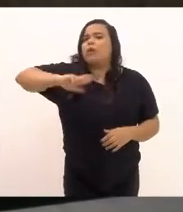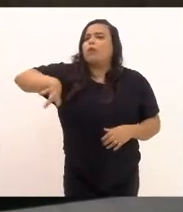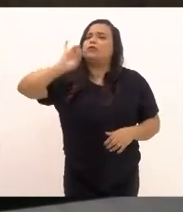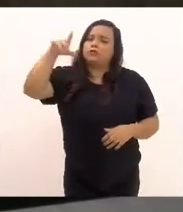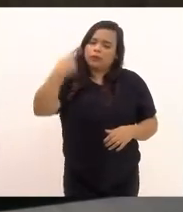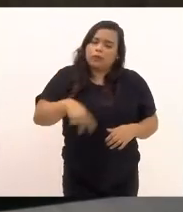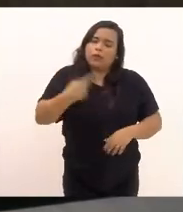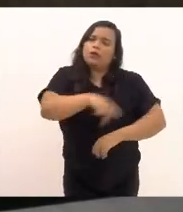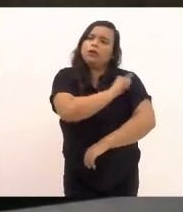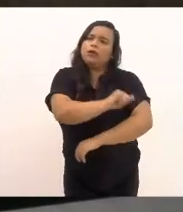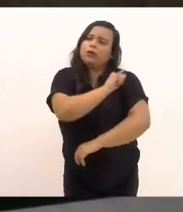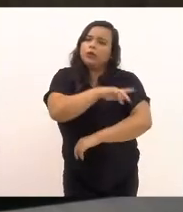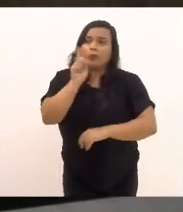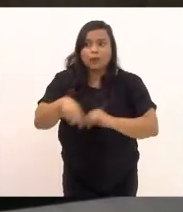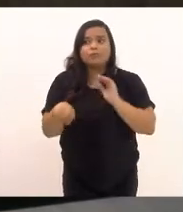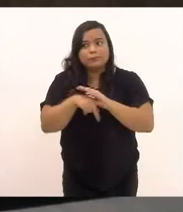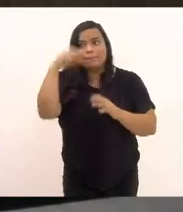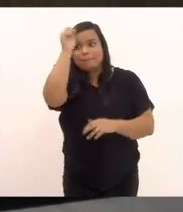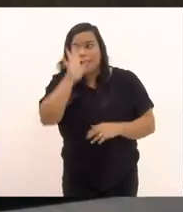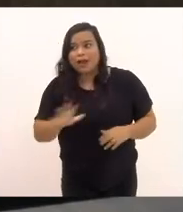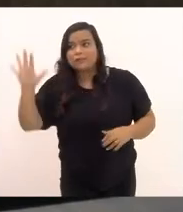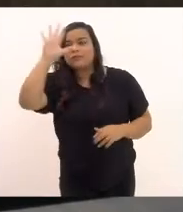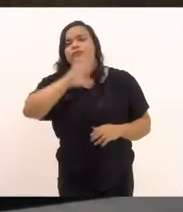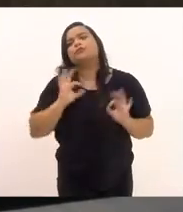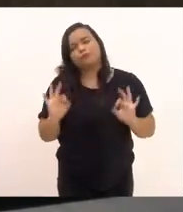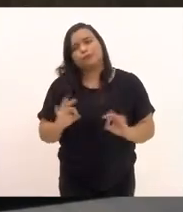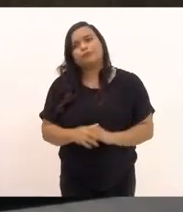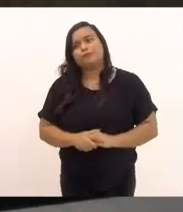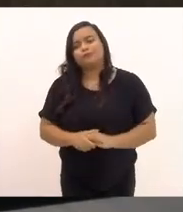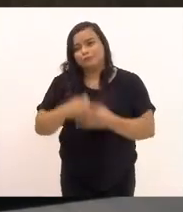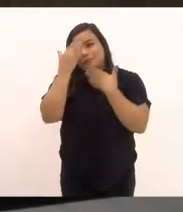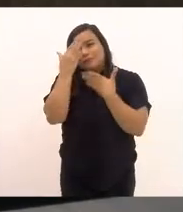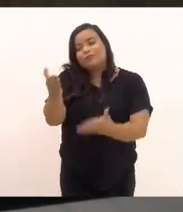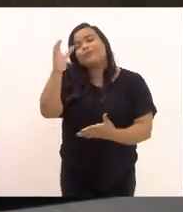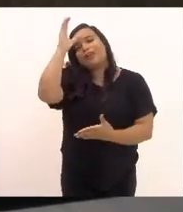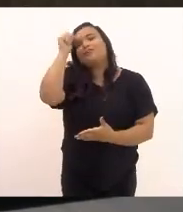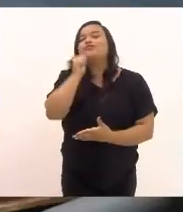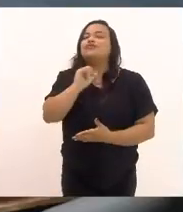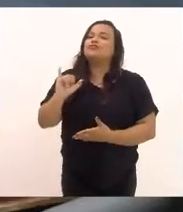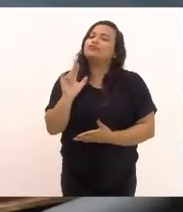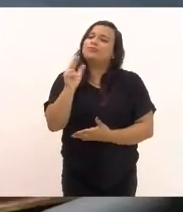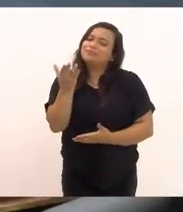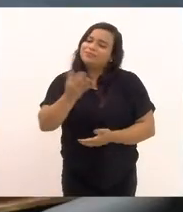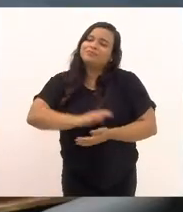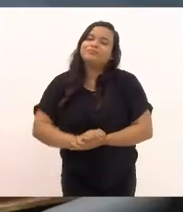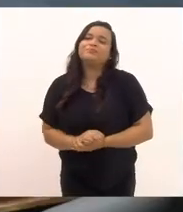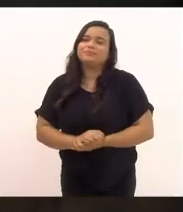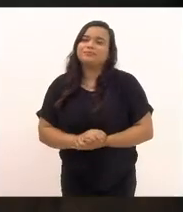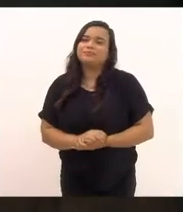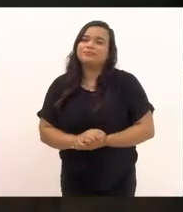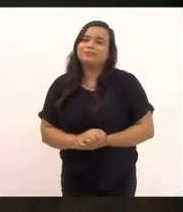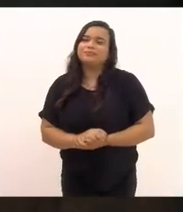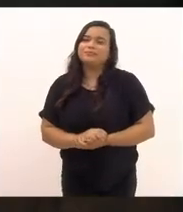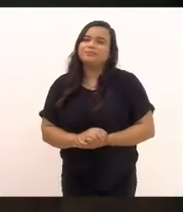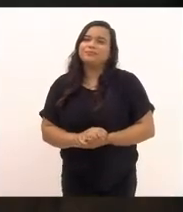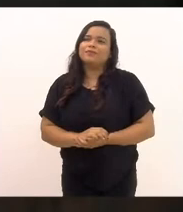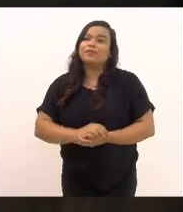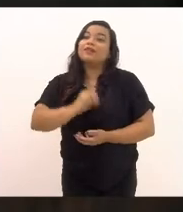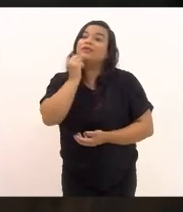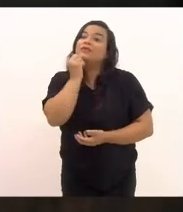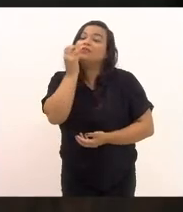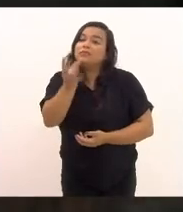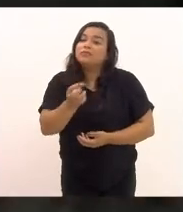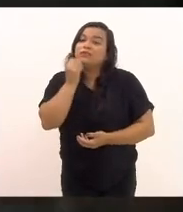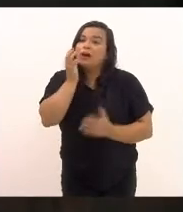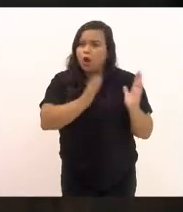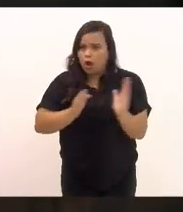Janeiro, mas é uma memória do Brasil. Obrigada, Tia Ju. Para a declaração, ou para uma